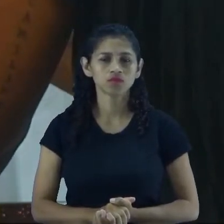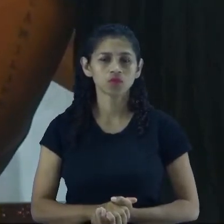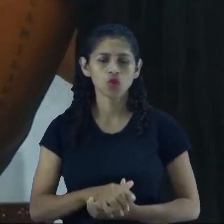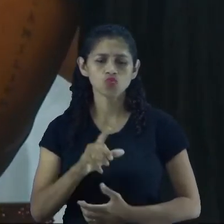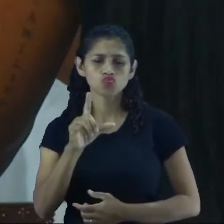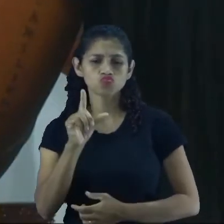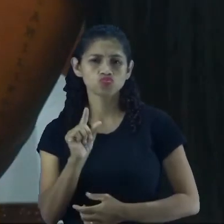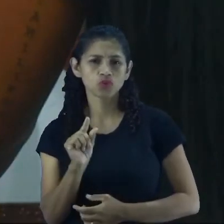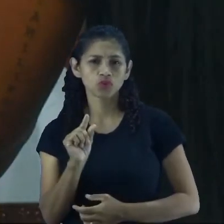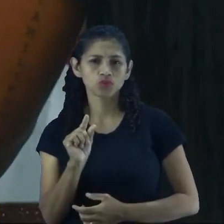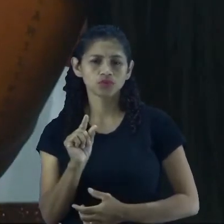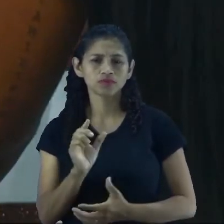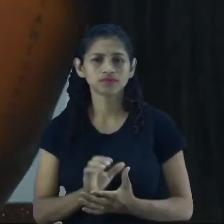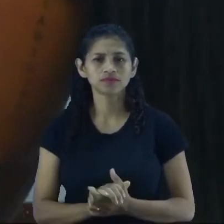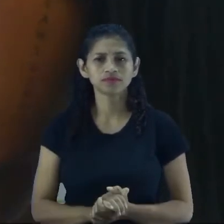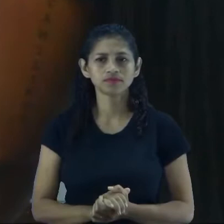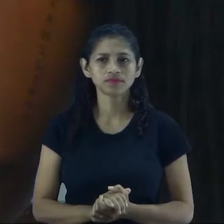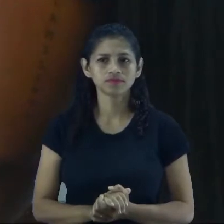poucos